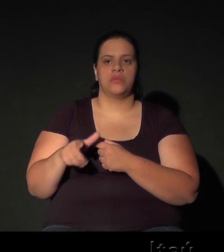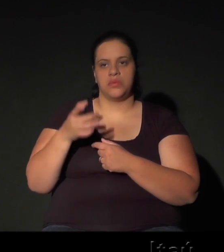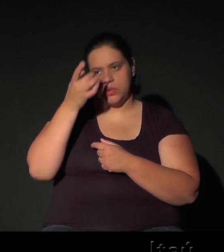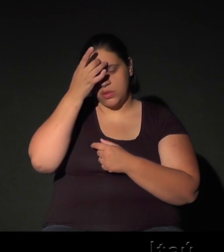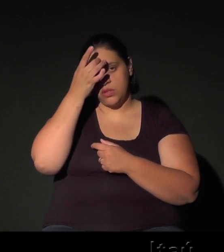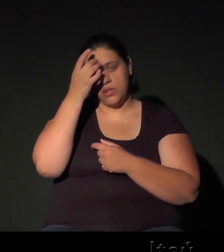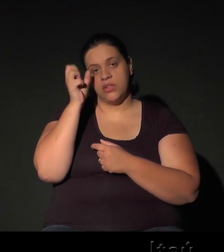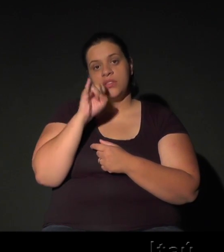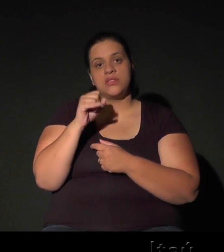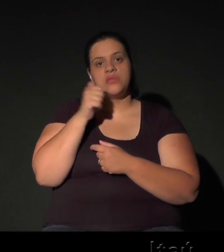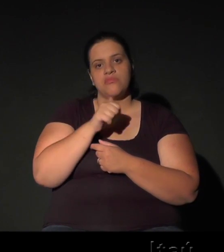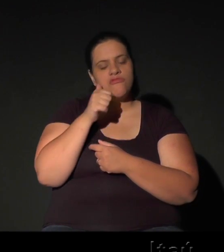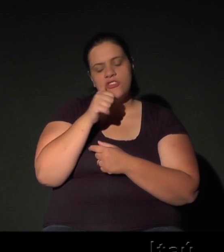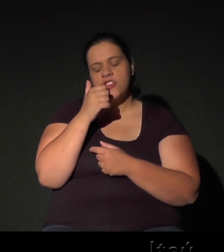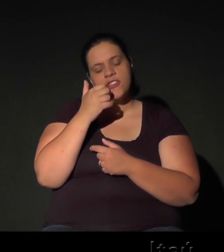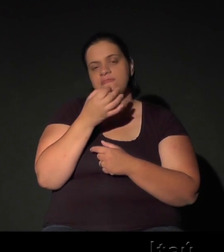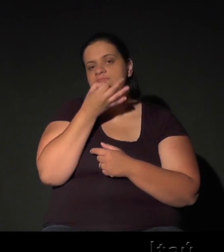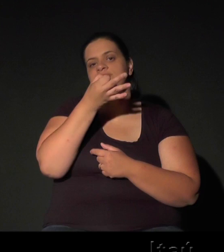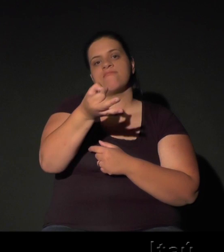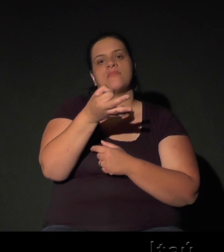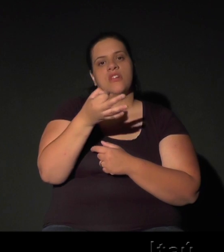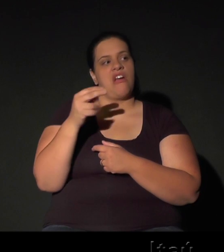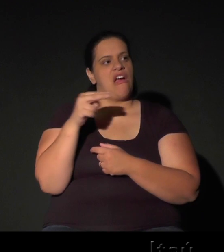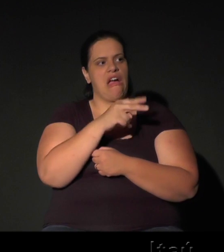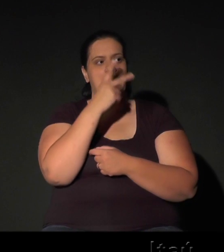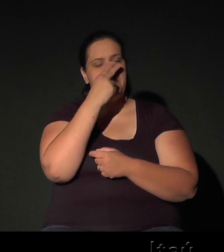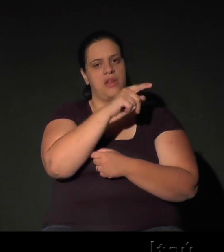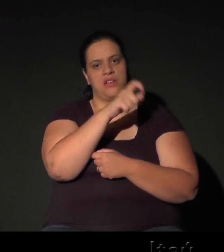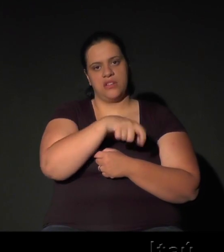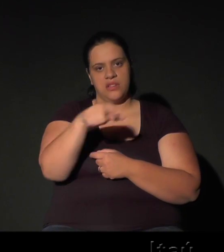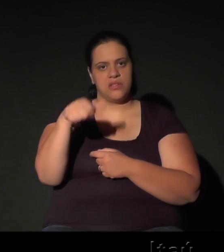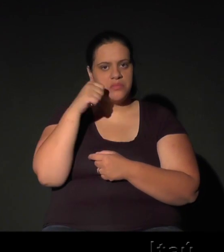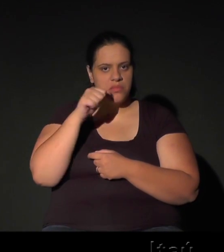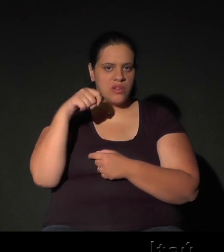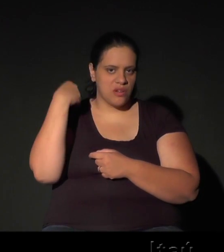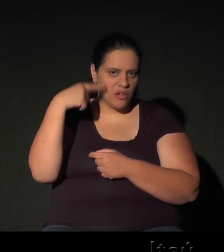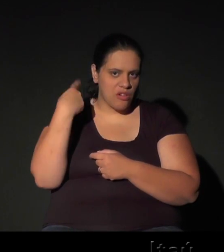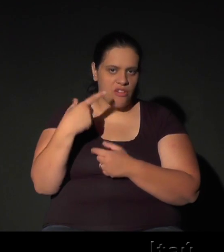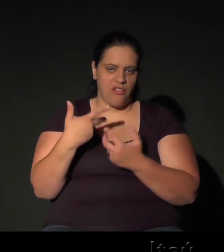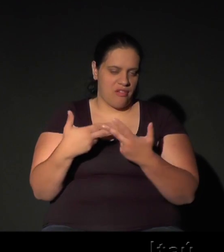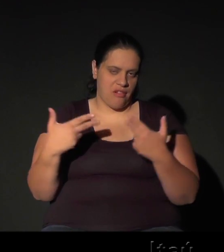ideia de quando a mulher resolve se manifestar ela é vista como uma louca